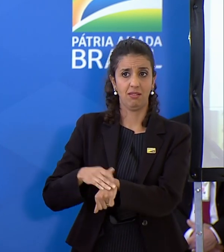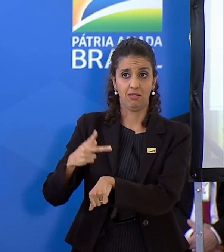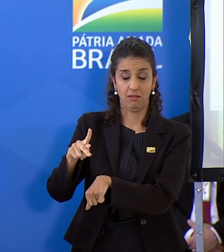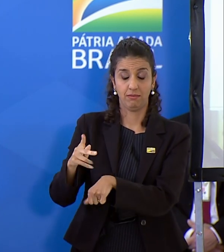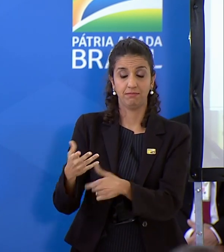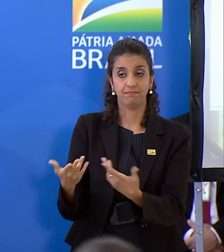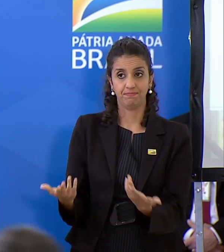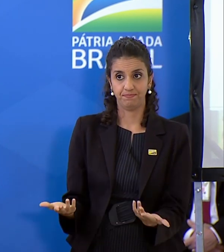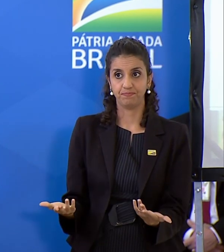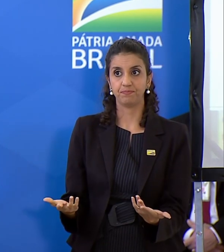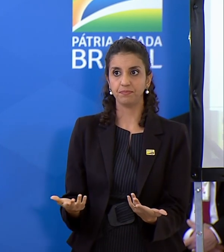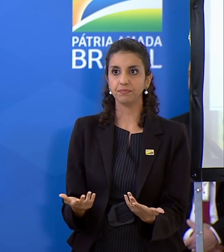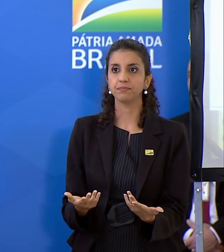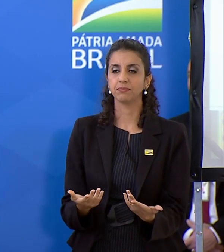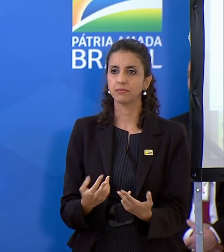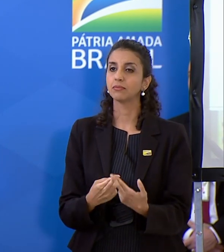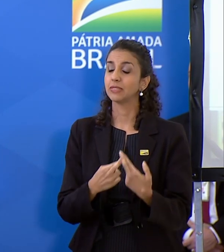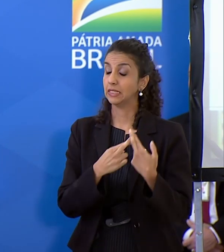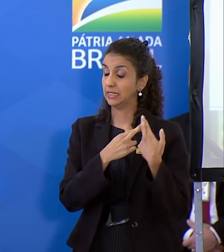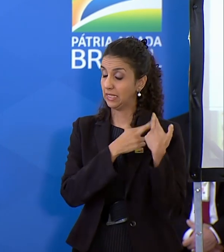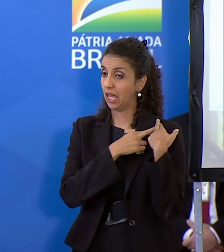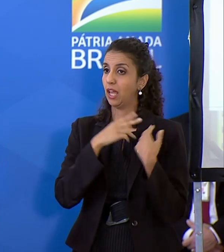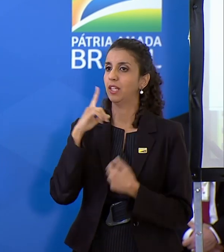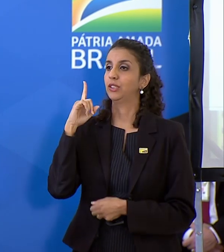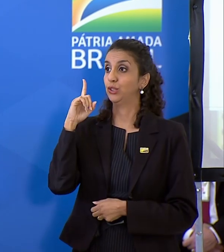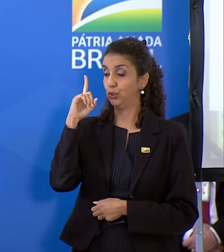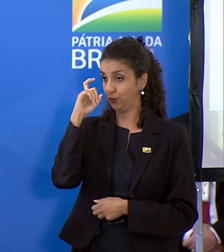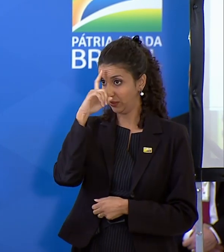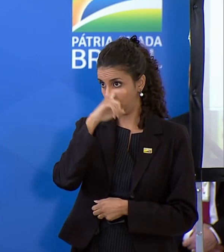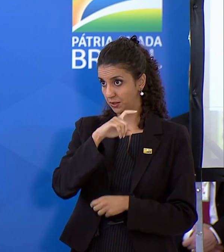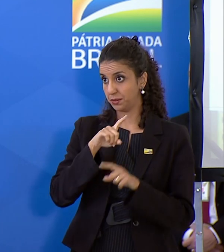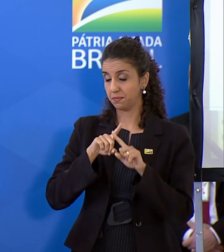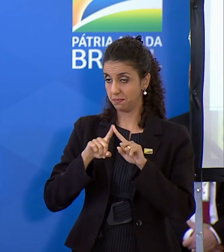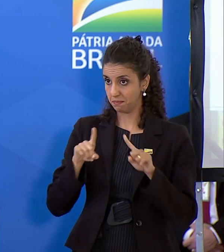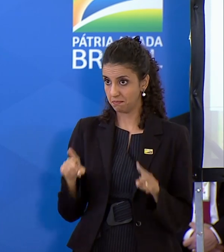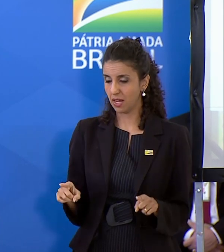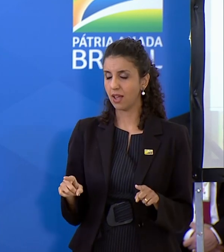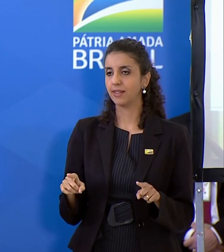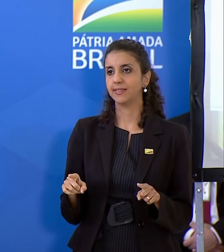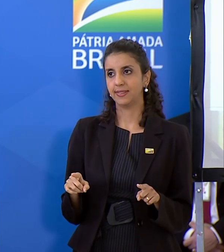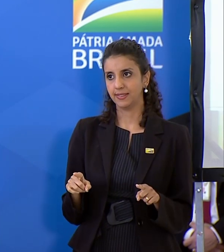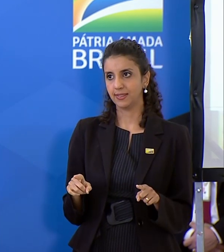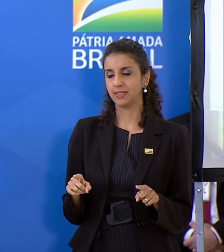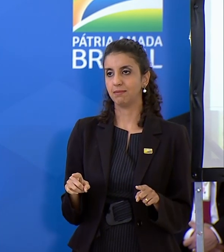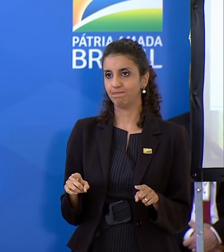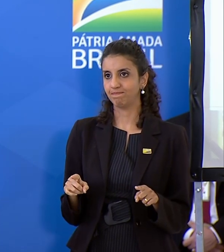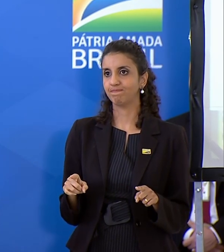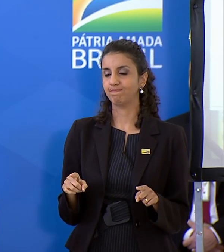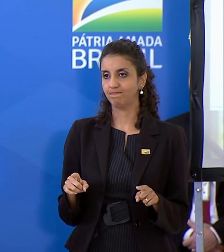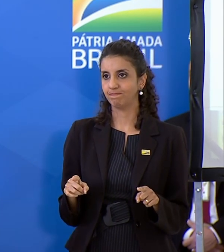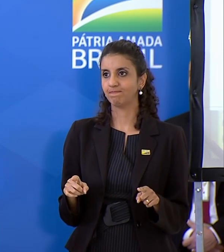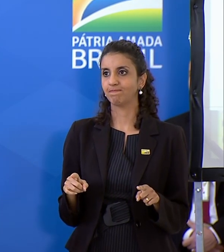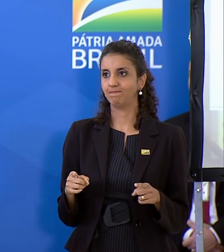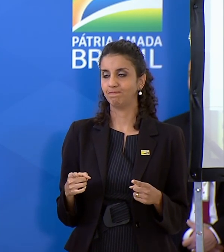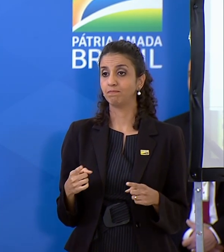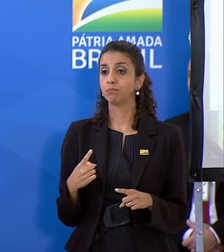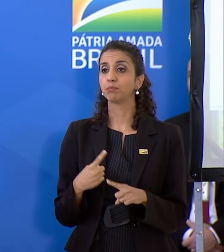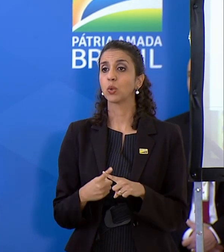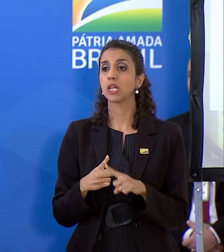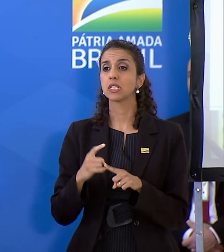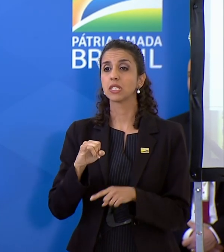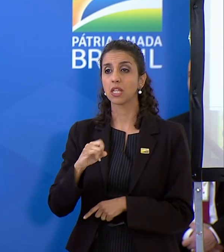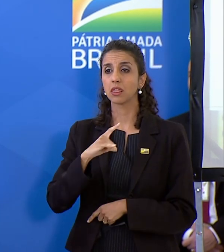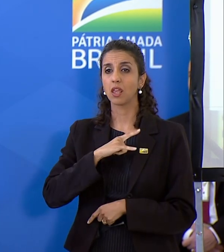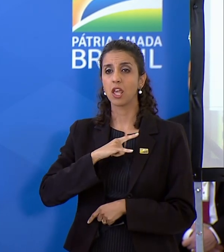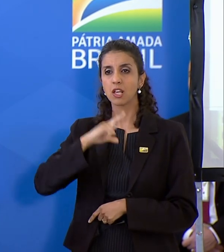uma tarefa extremamente difícil, mas é uma tarefa que, com a determinação